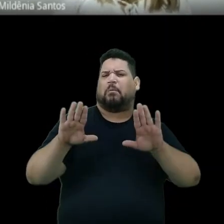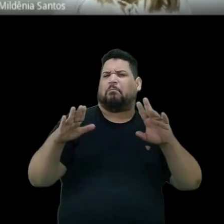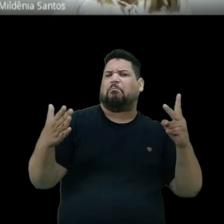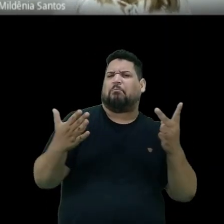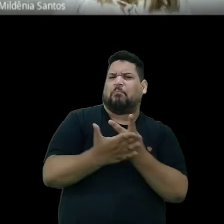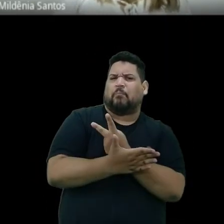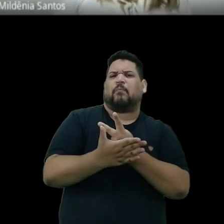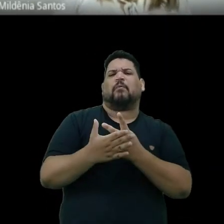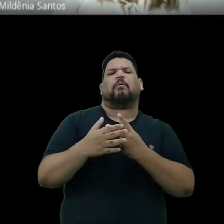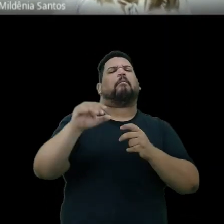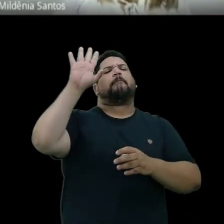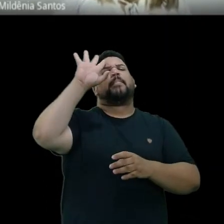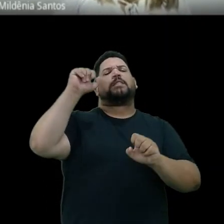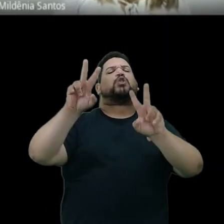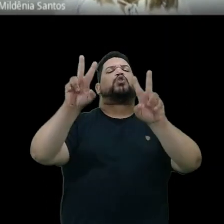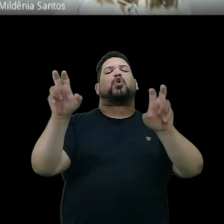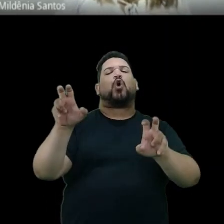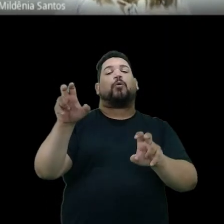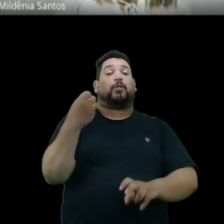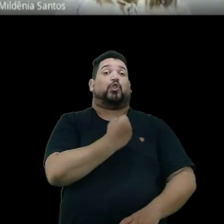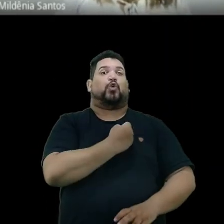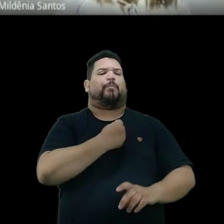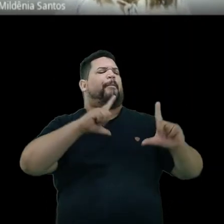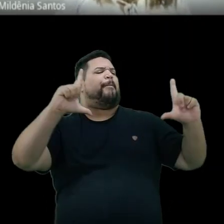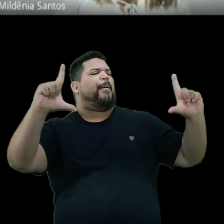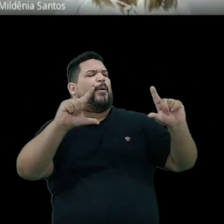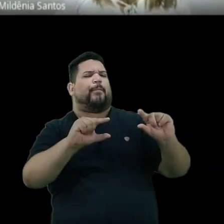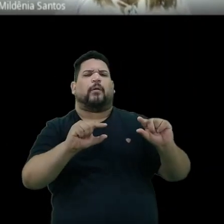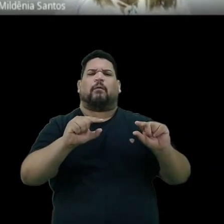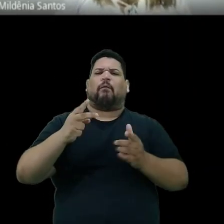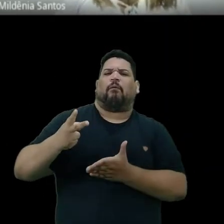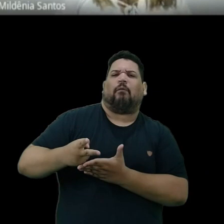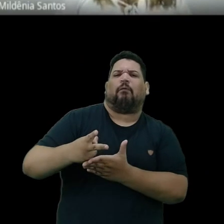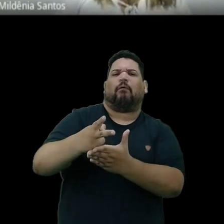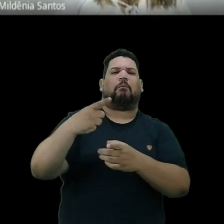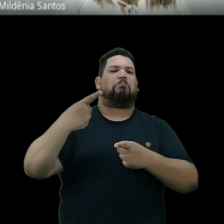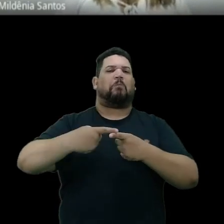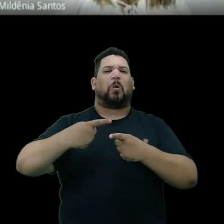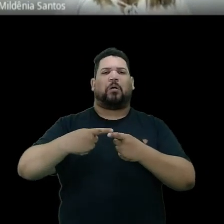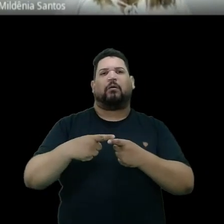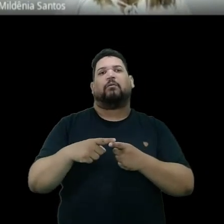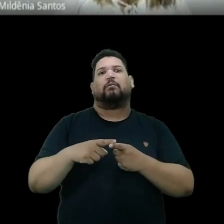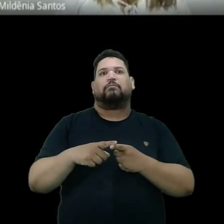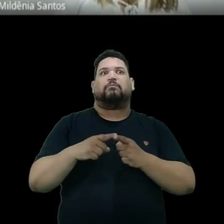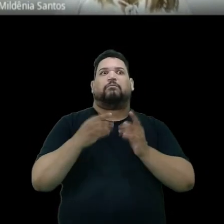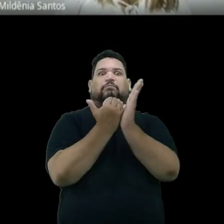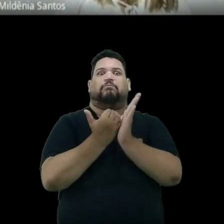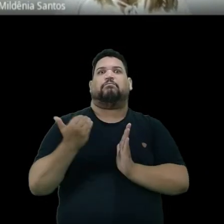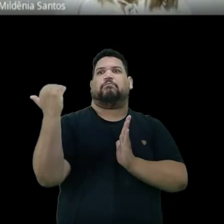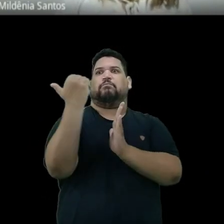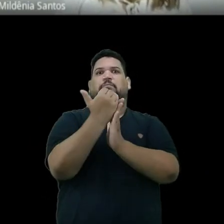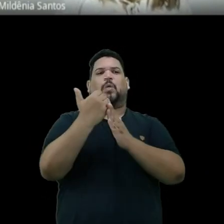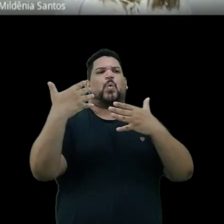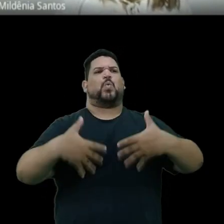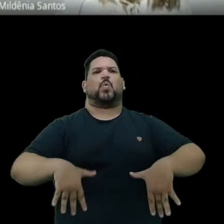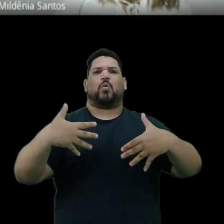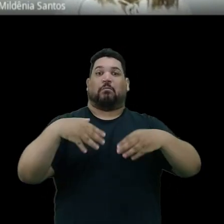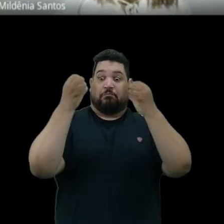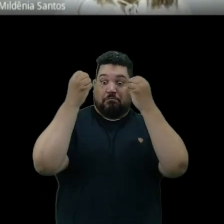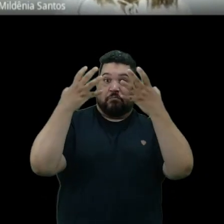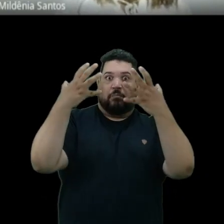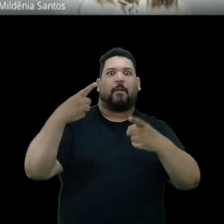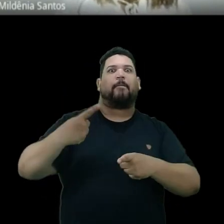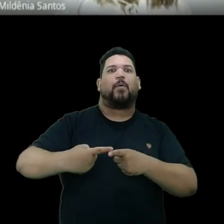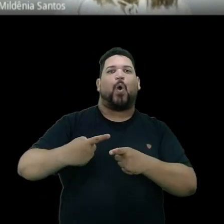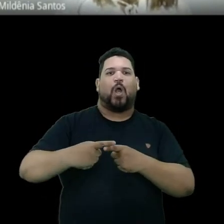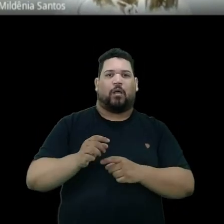nesse número estar diminuindo cada dia mais, né? Por que esse aumento tão significativo? Então, o maior acesso